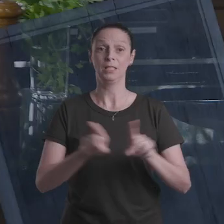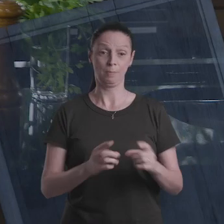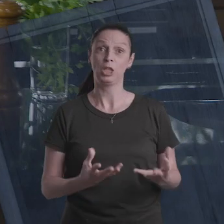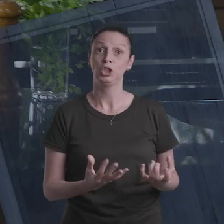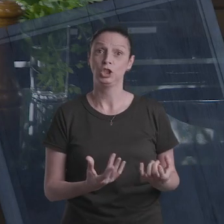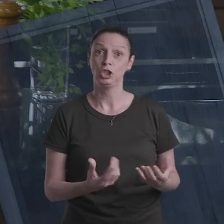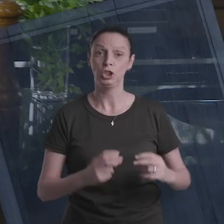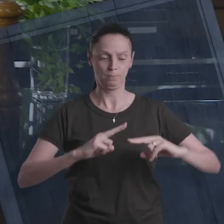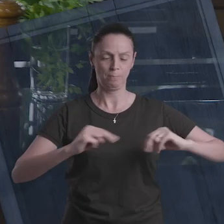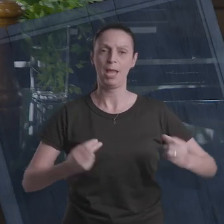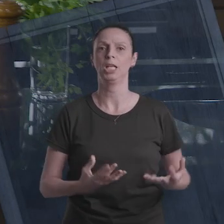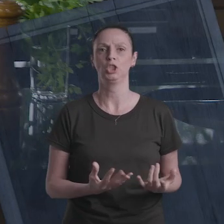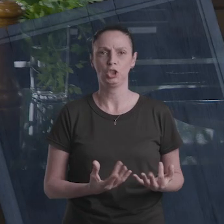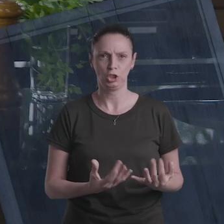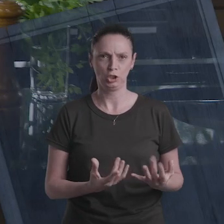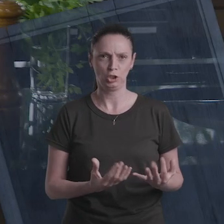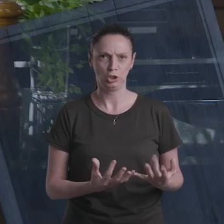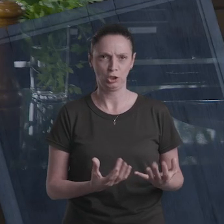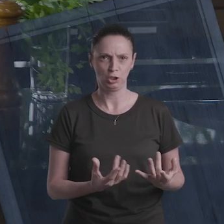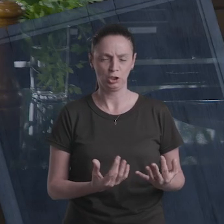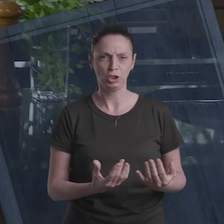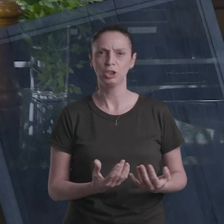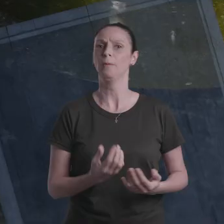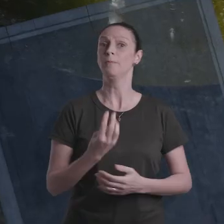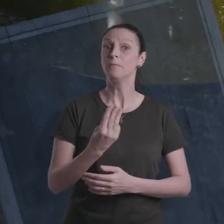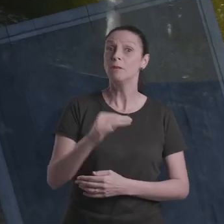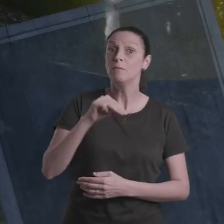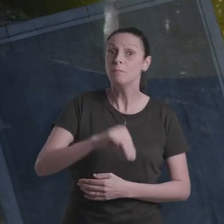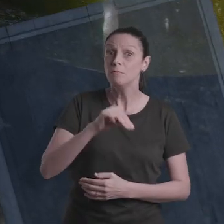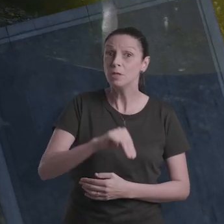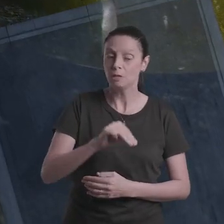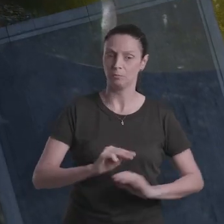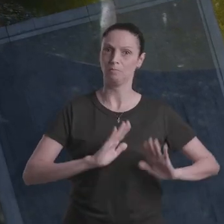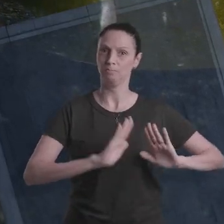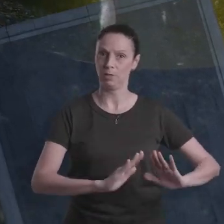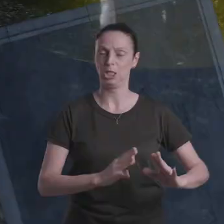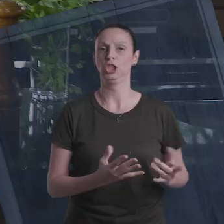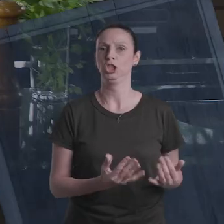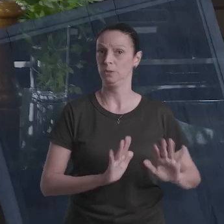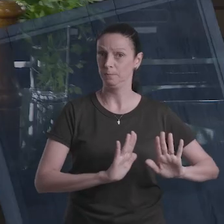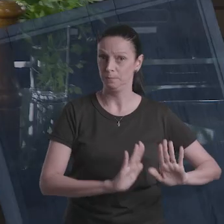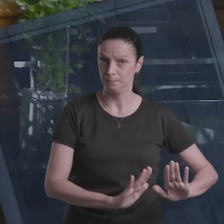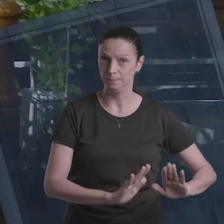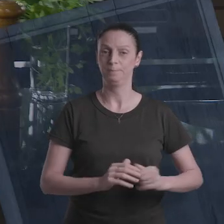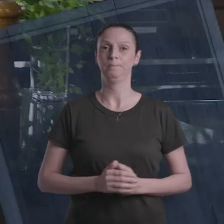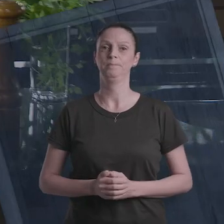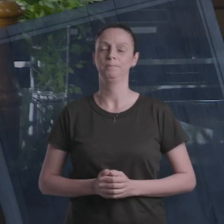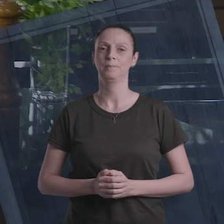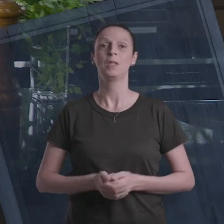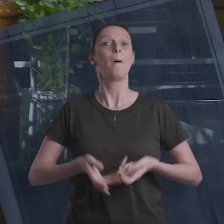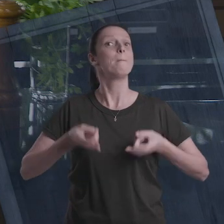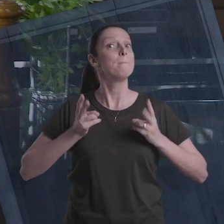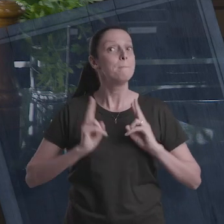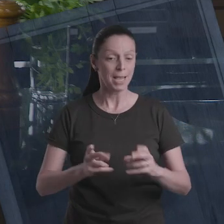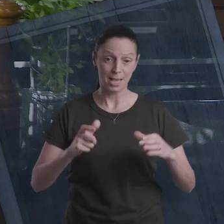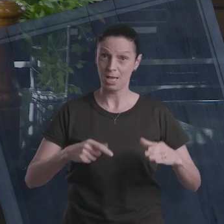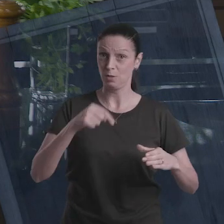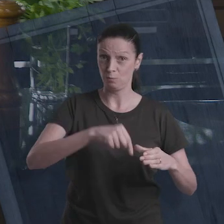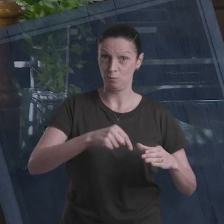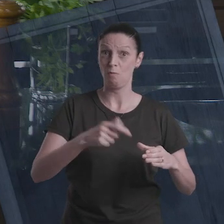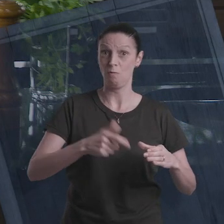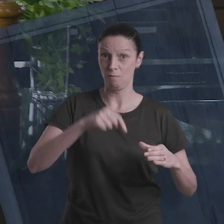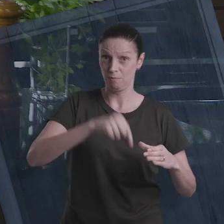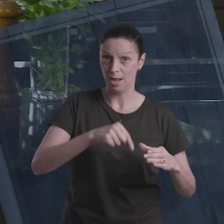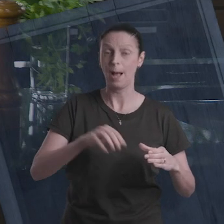fritar o bacon. Vamos fritar ele por uns 3 minutos e reservar. Agora, na mesma panela,